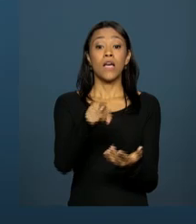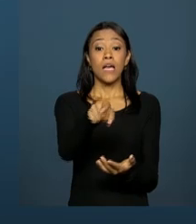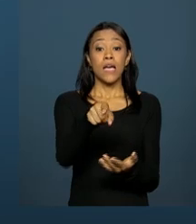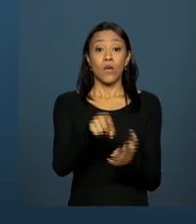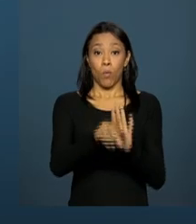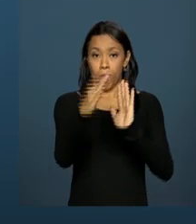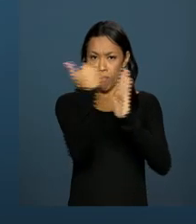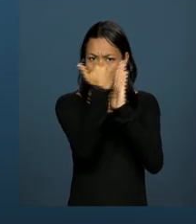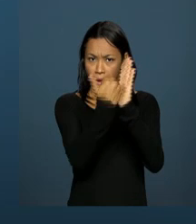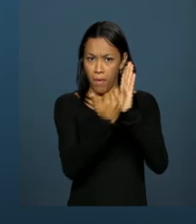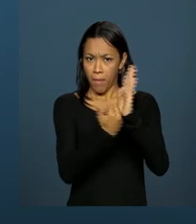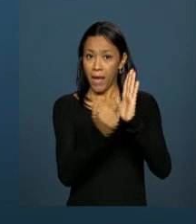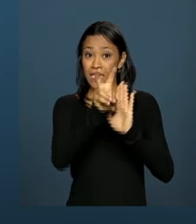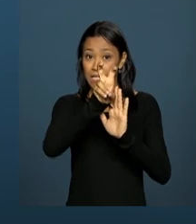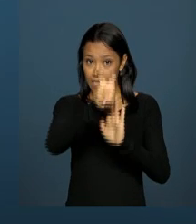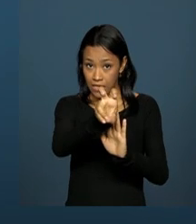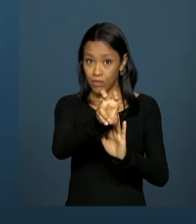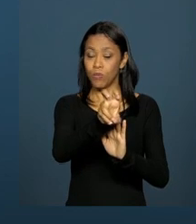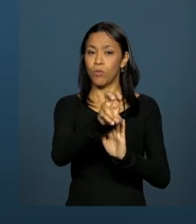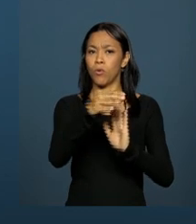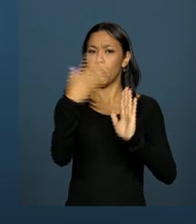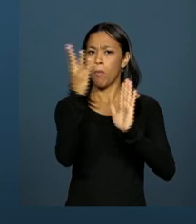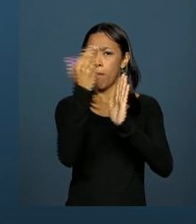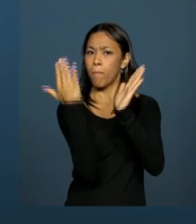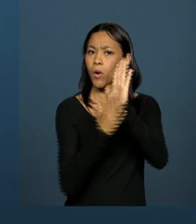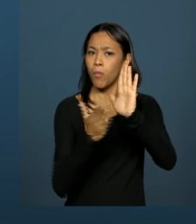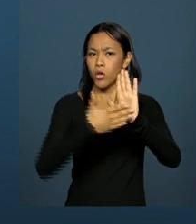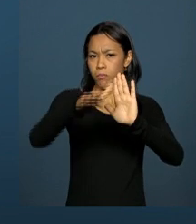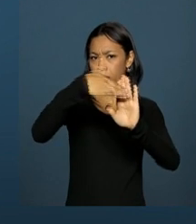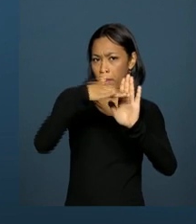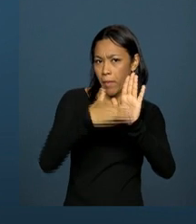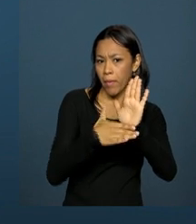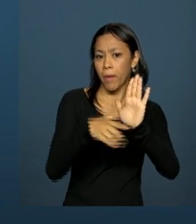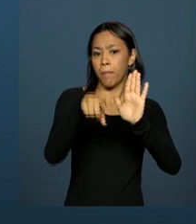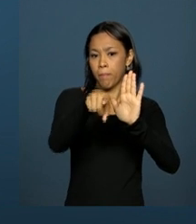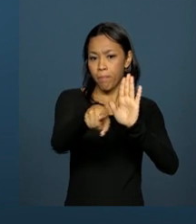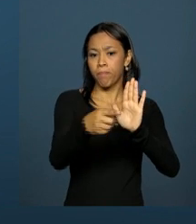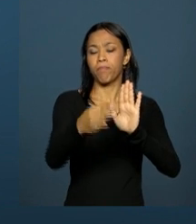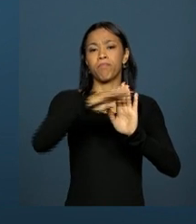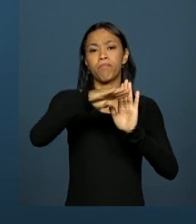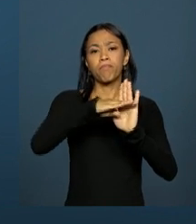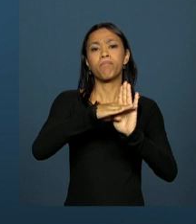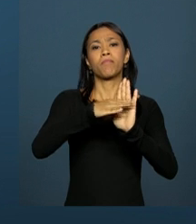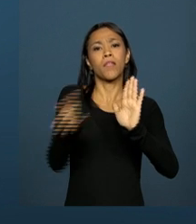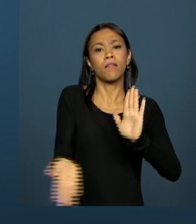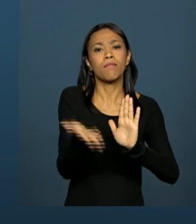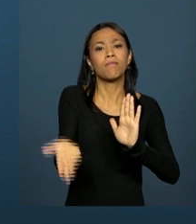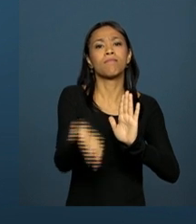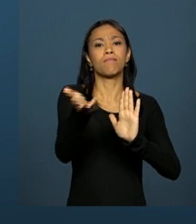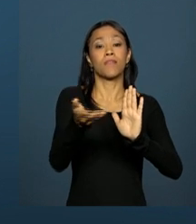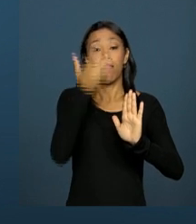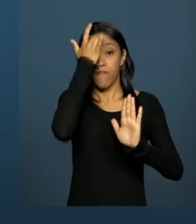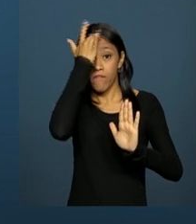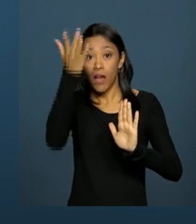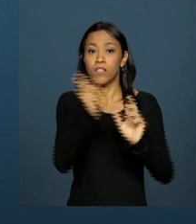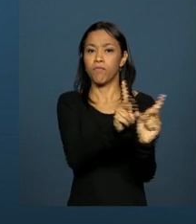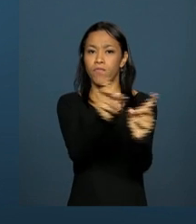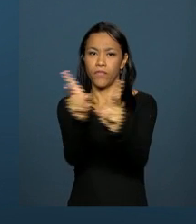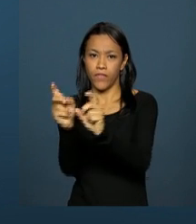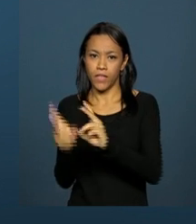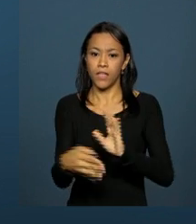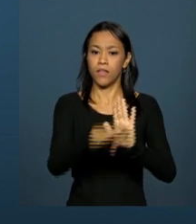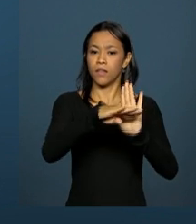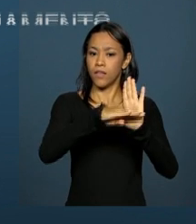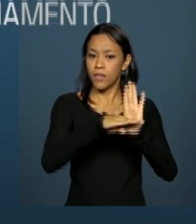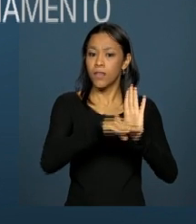Plano Nacional de exportações atua no acesso a mercados na promoção comercial na facilitação do comércio